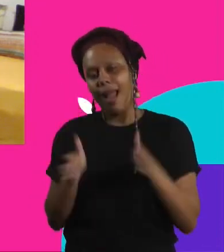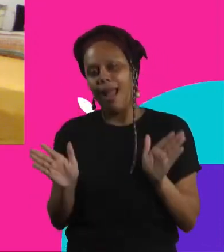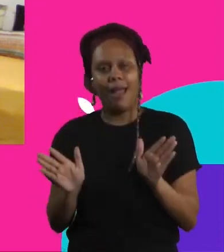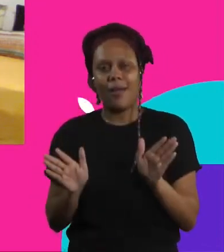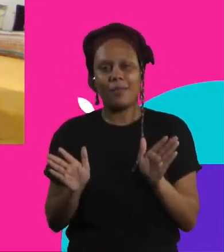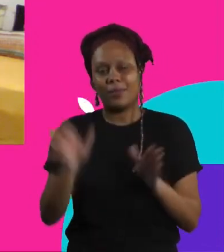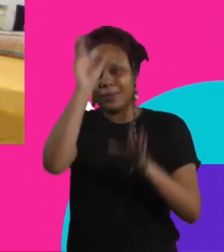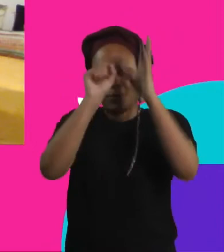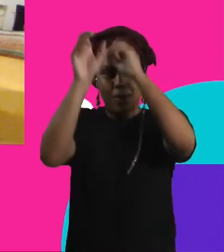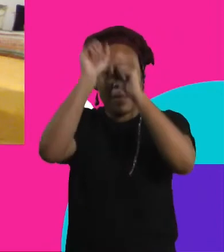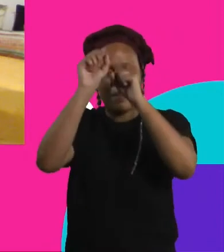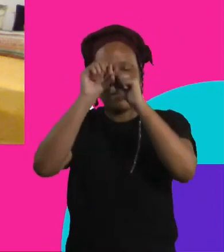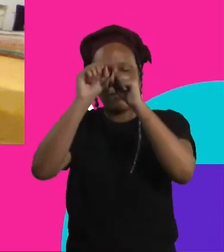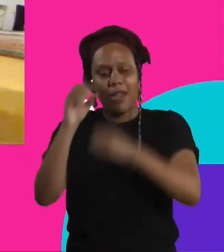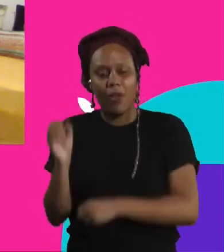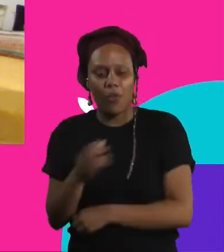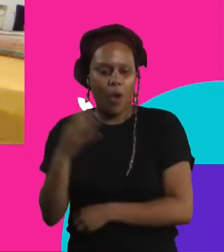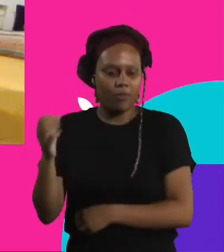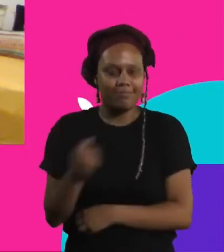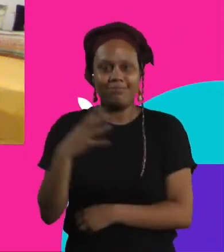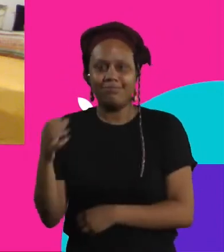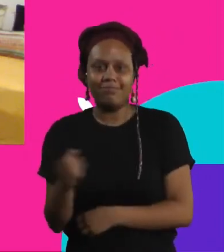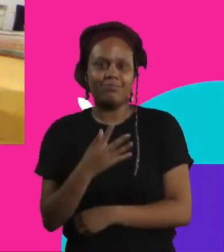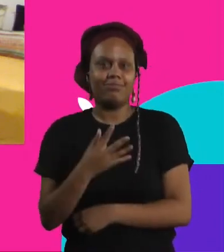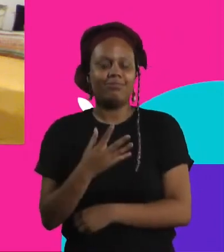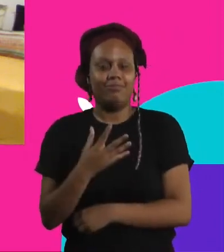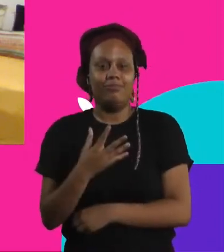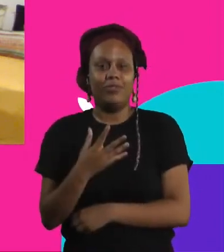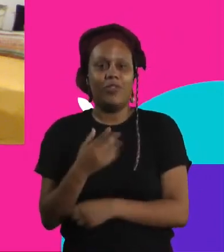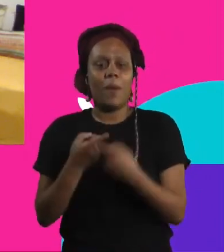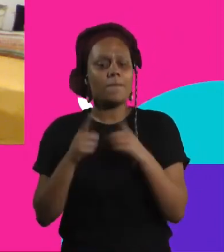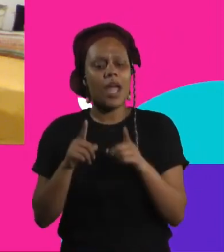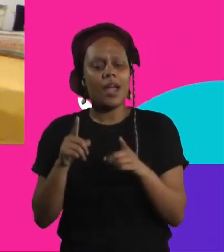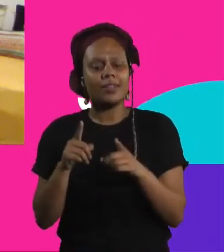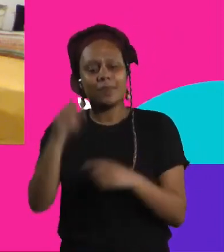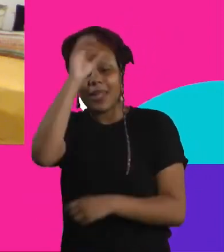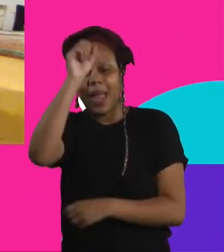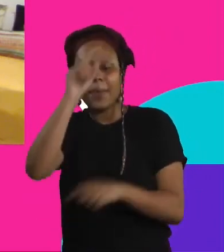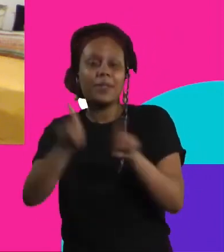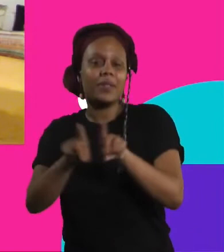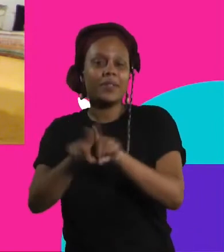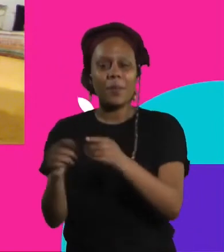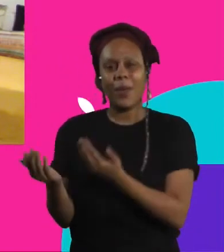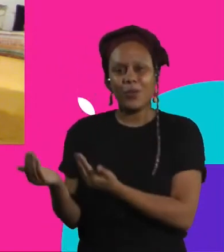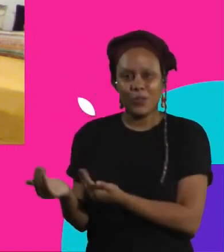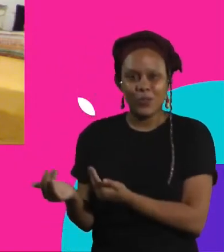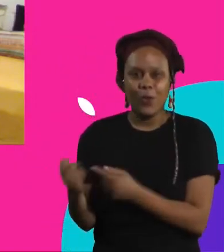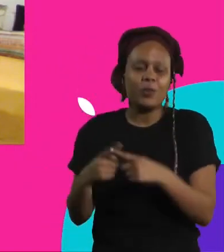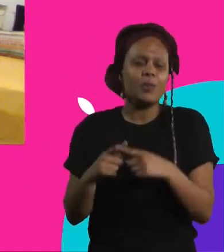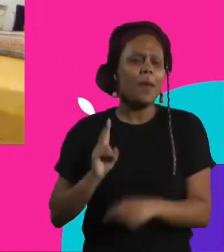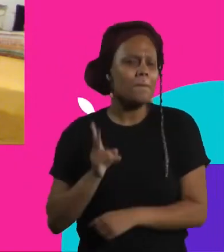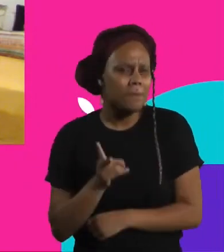novas e eventualmente reaprender, mas principalmente aprender com pessoas mais jovens, né? A gente tem que saber que por mais